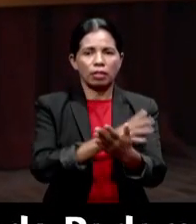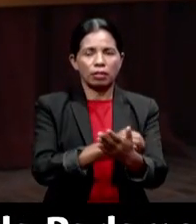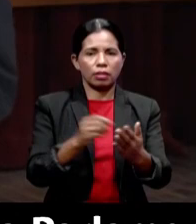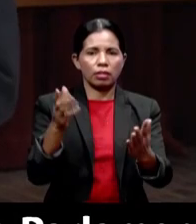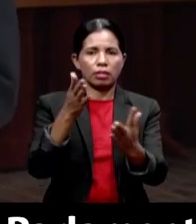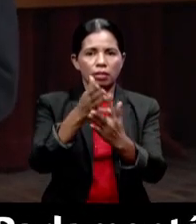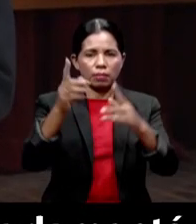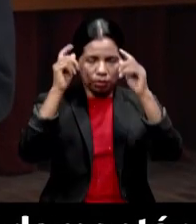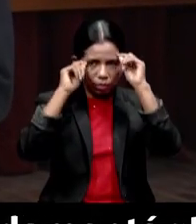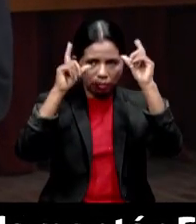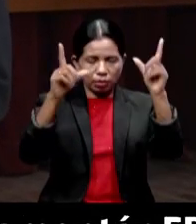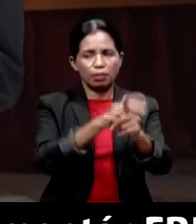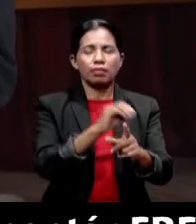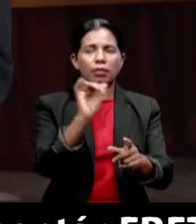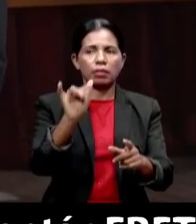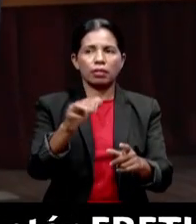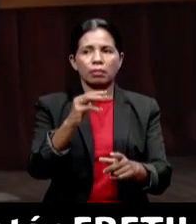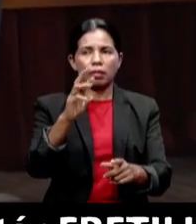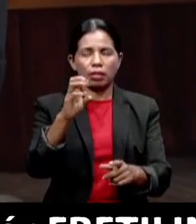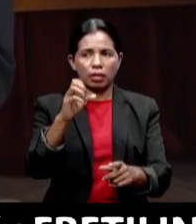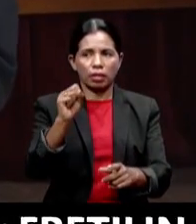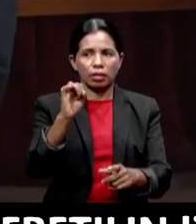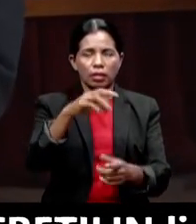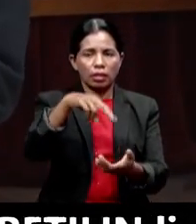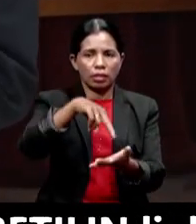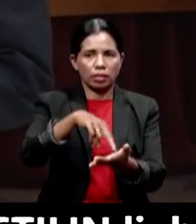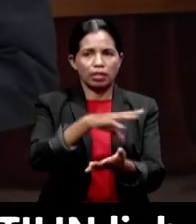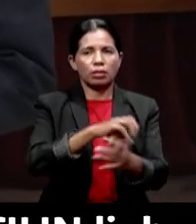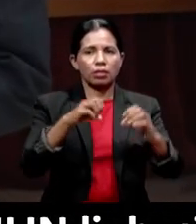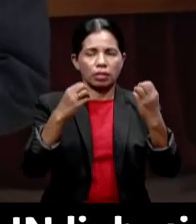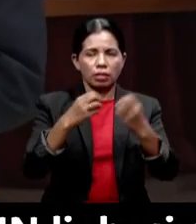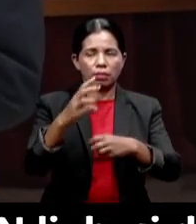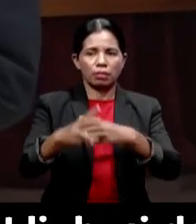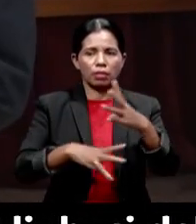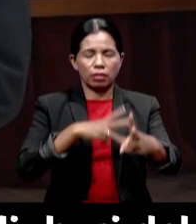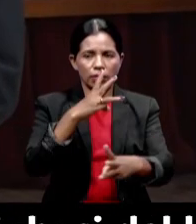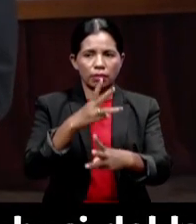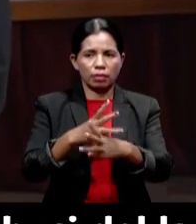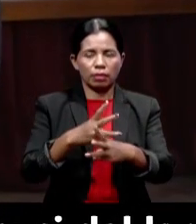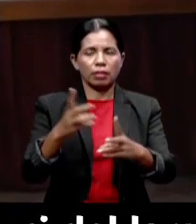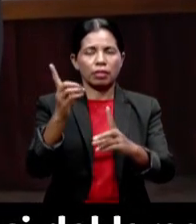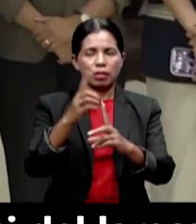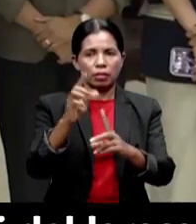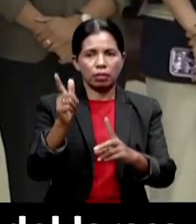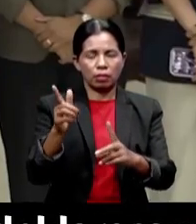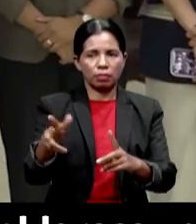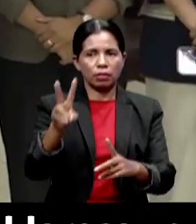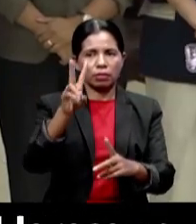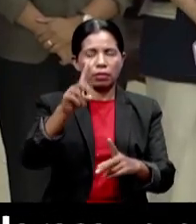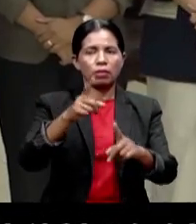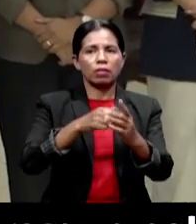adesão Timor-Leste, para acordo Marrakech, que estabelece a Organização Mundial do Comércio e a Loron Ruano Loresin Rua